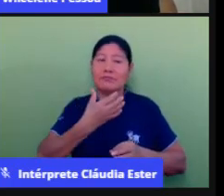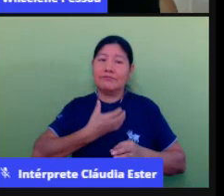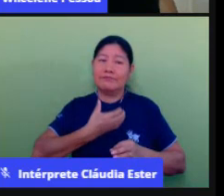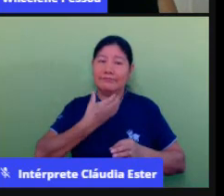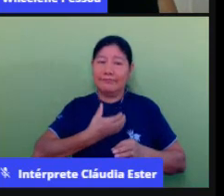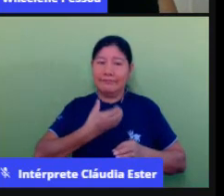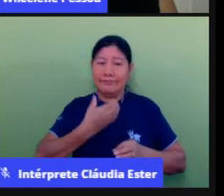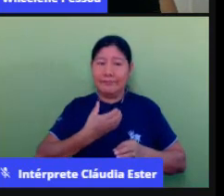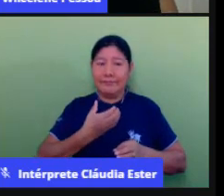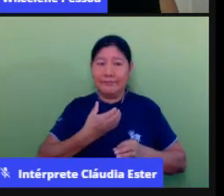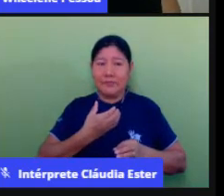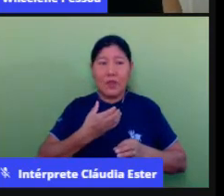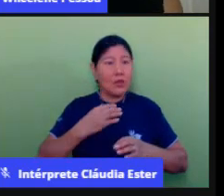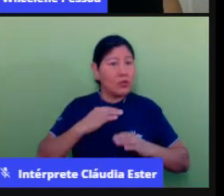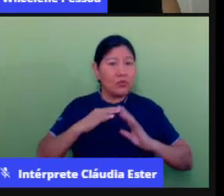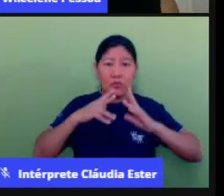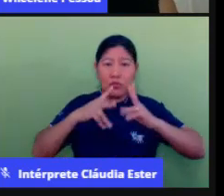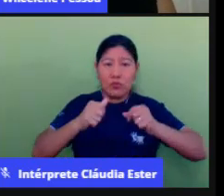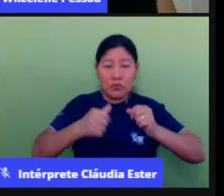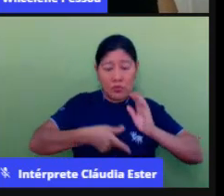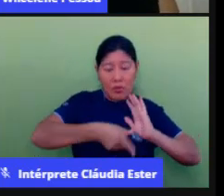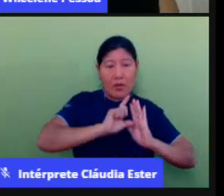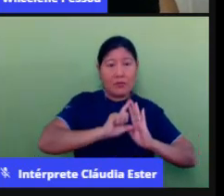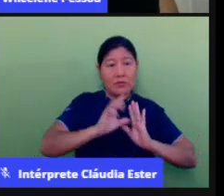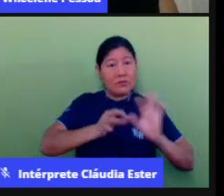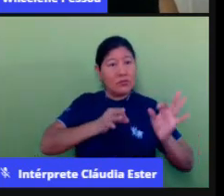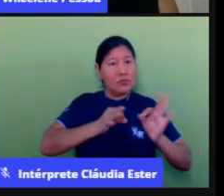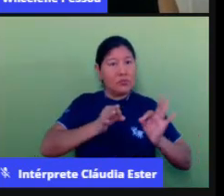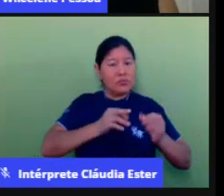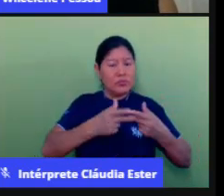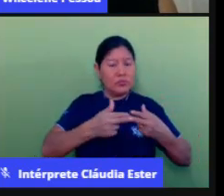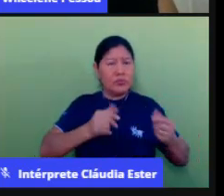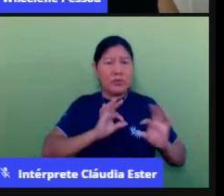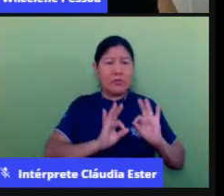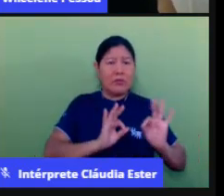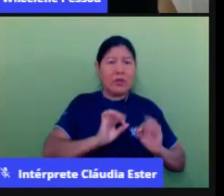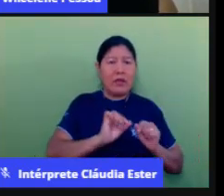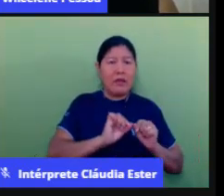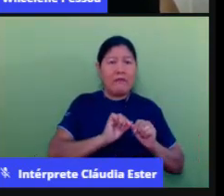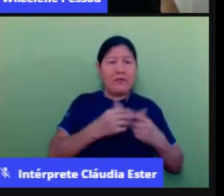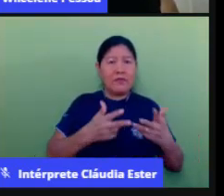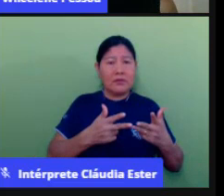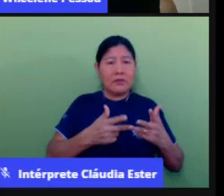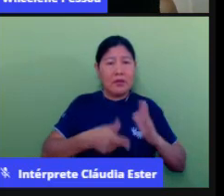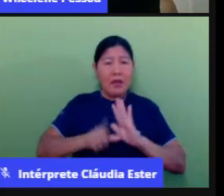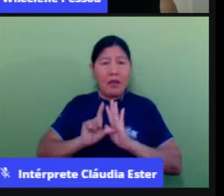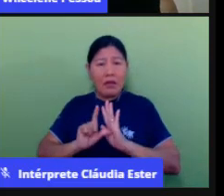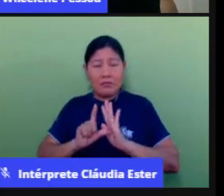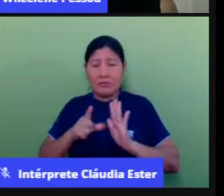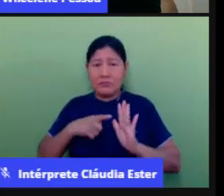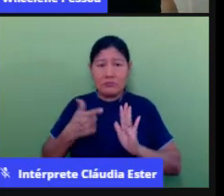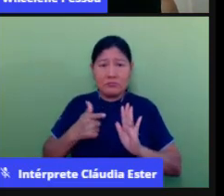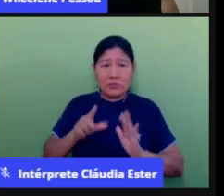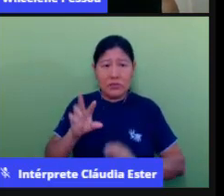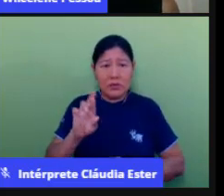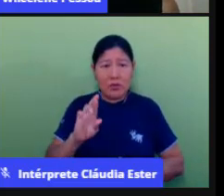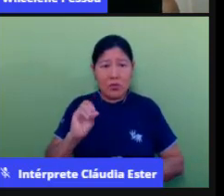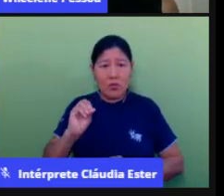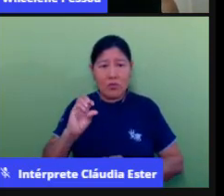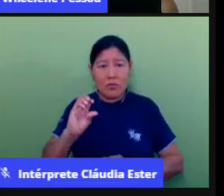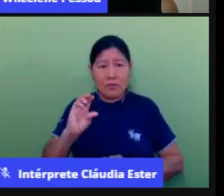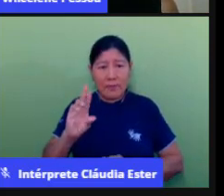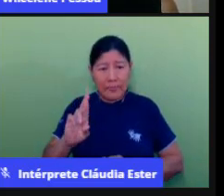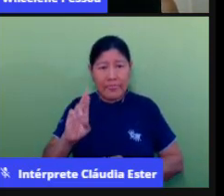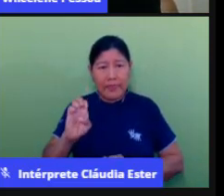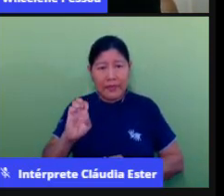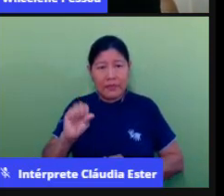que tudo isso já estava acontecendo. Então, o ano passado, mesmo sem essa resolução, a gente já estava trabalhando, as